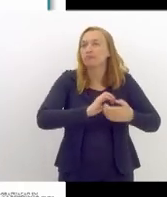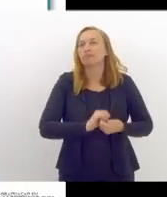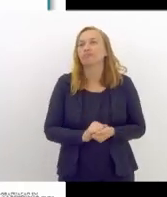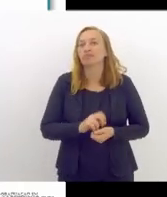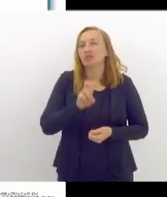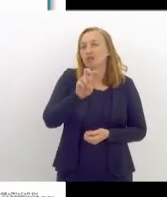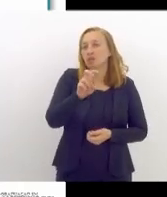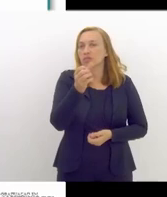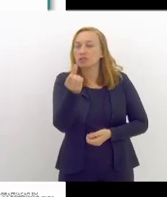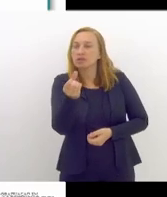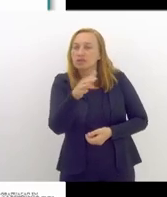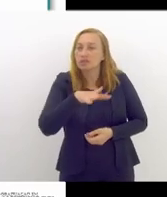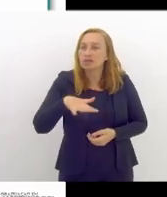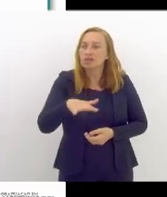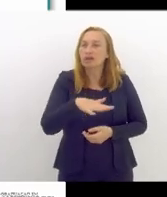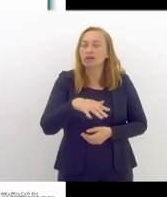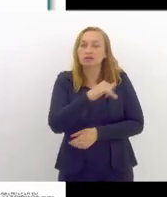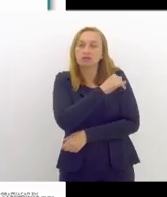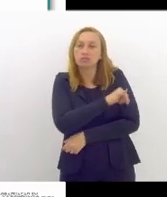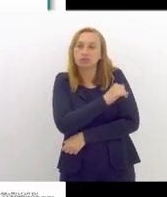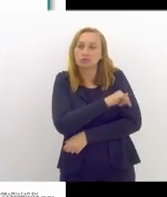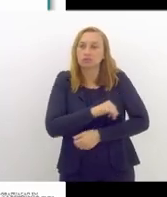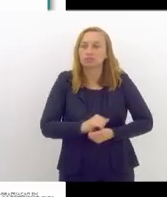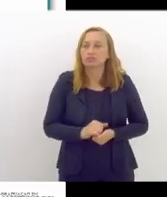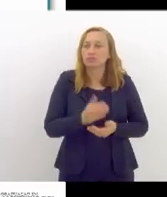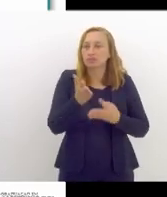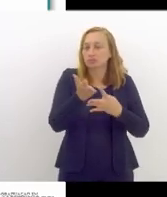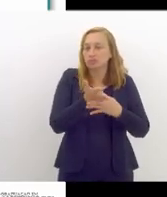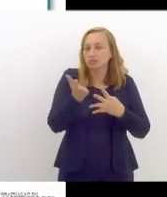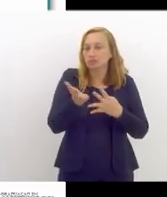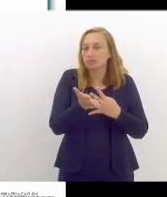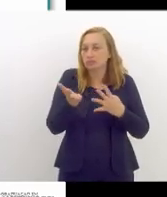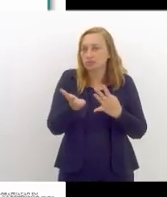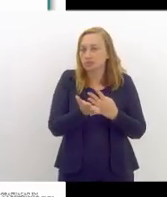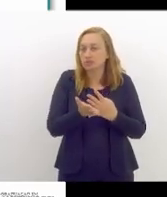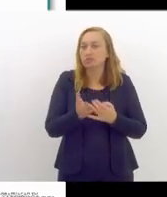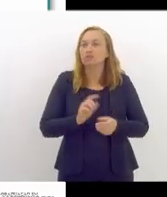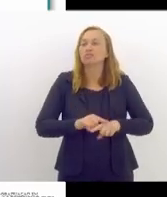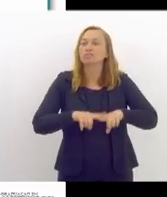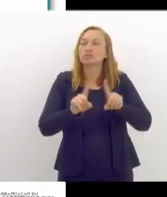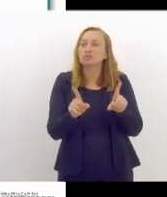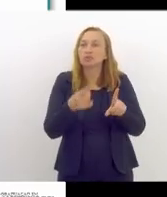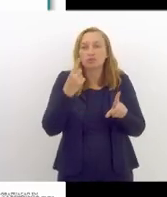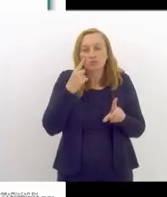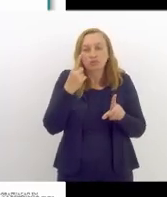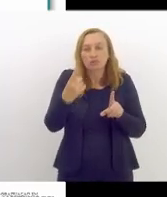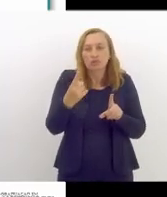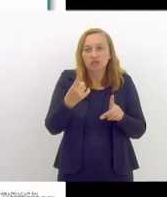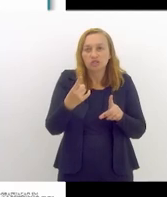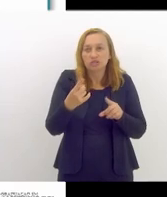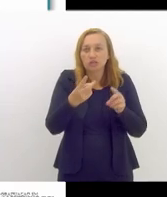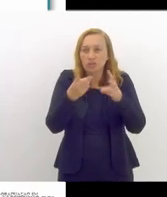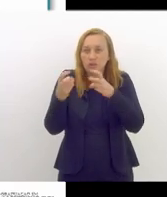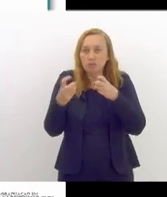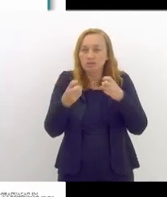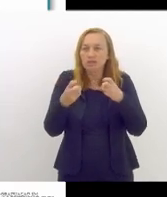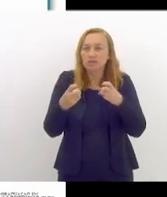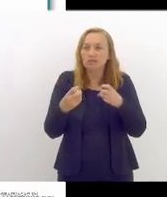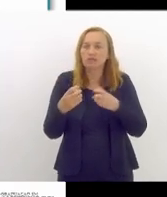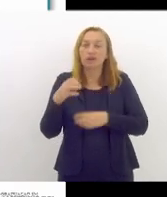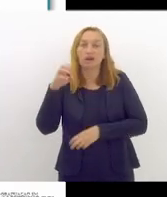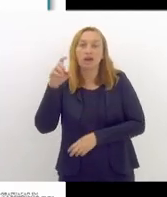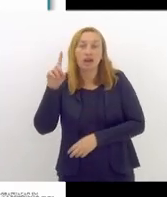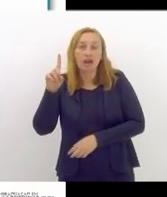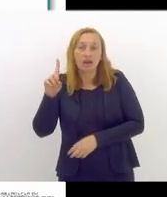dos 56 setores do Rio de Janeiro Então tá dividido em quadrante mas olhem para o quadrante à direita lá